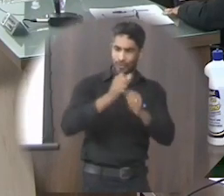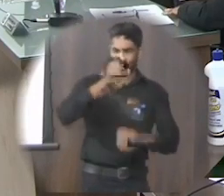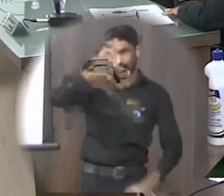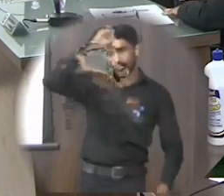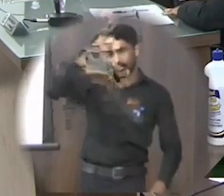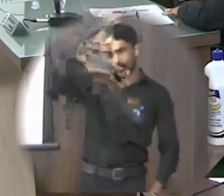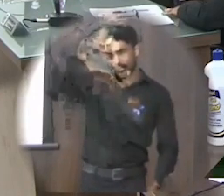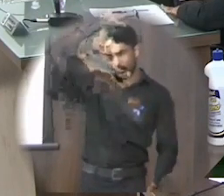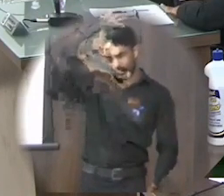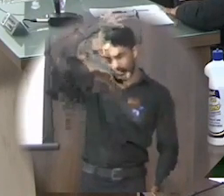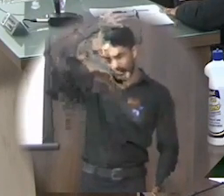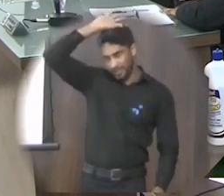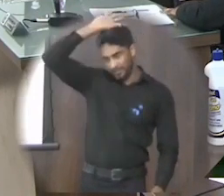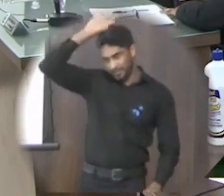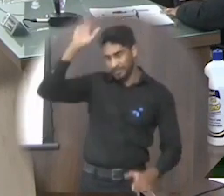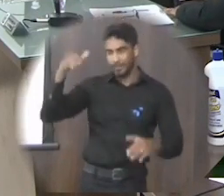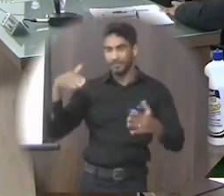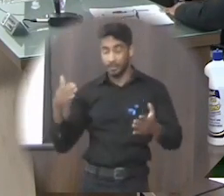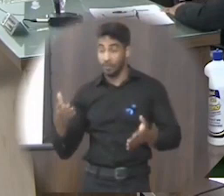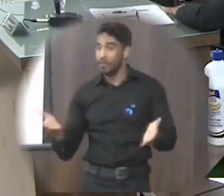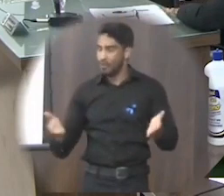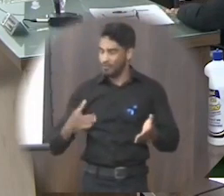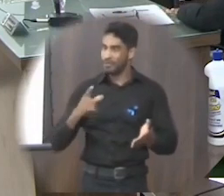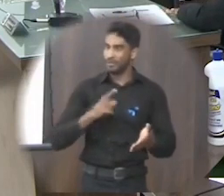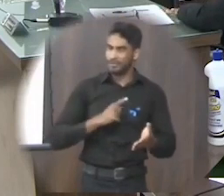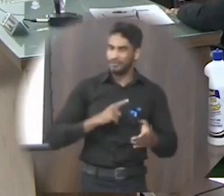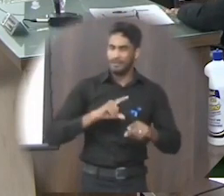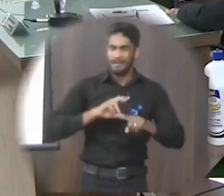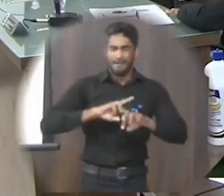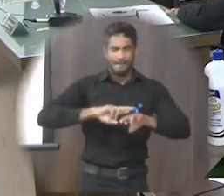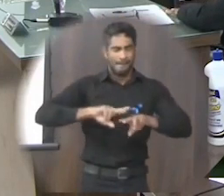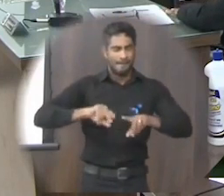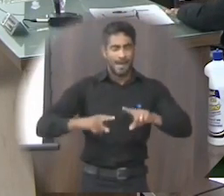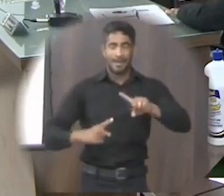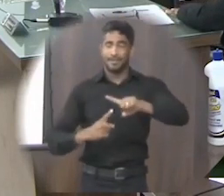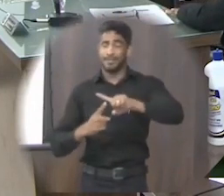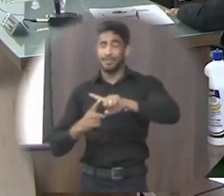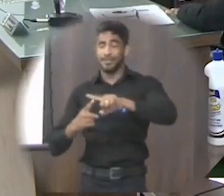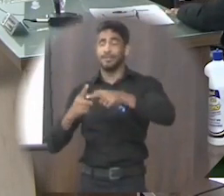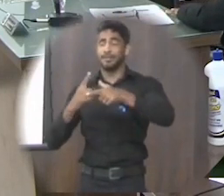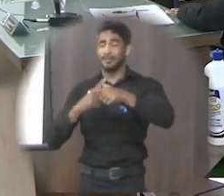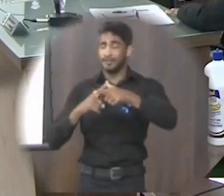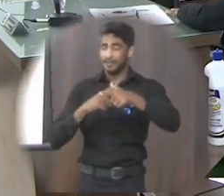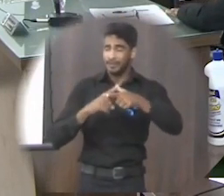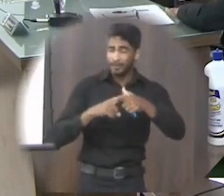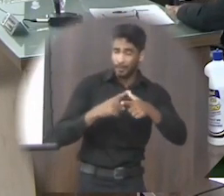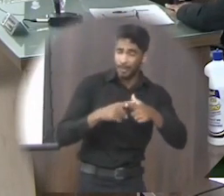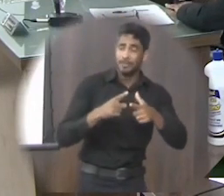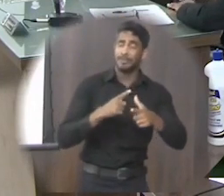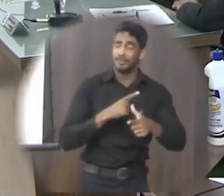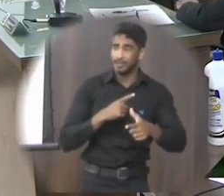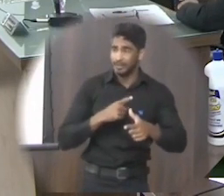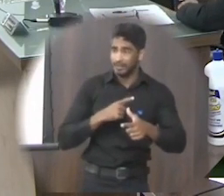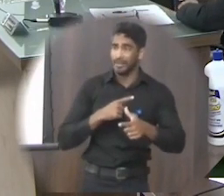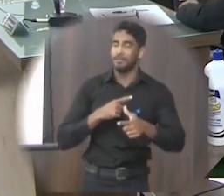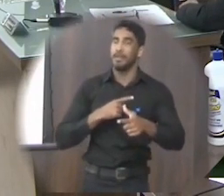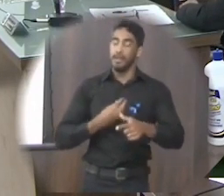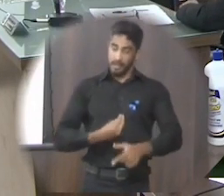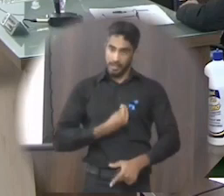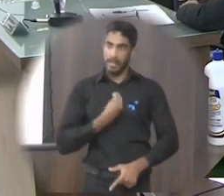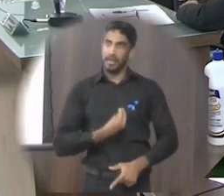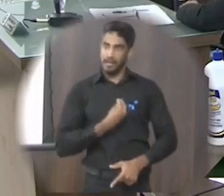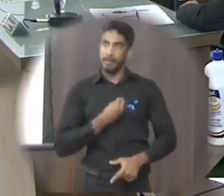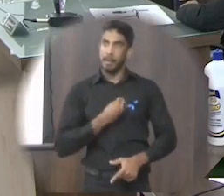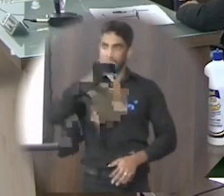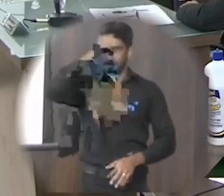nós nos deparamos com os mais diversos tipos de situações e na grande maioria deles aí a presença do Corpo de Bombeiros